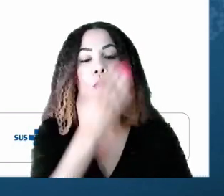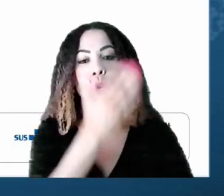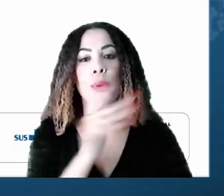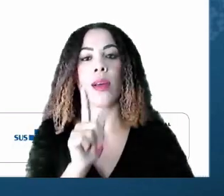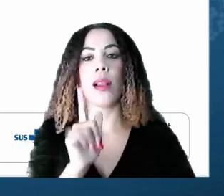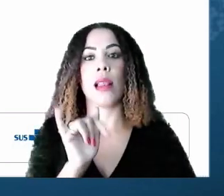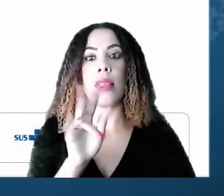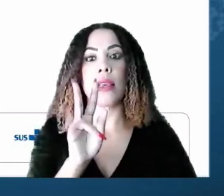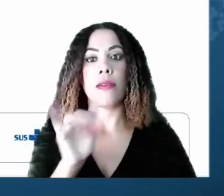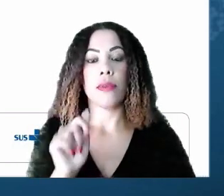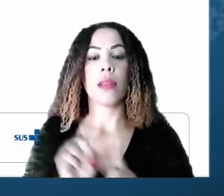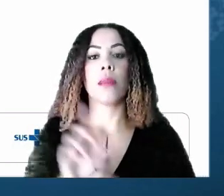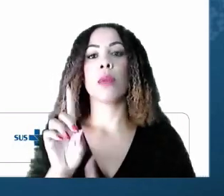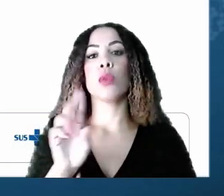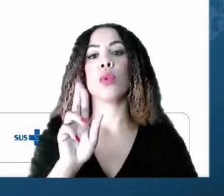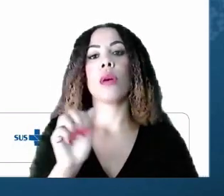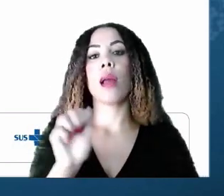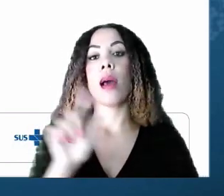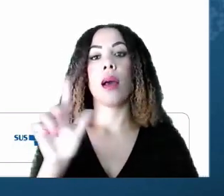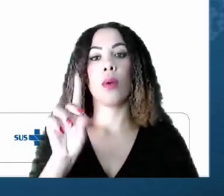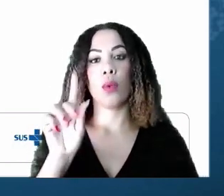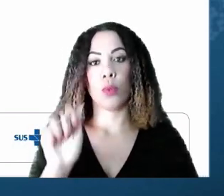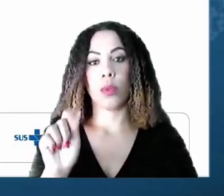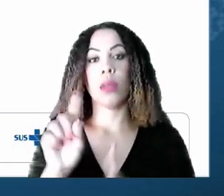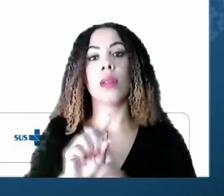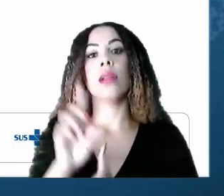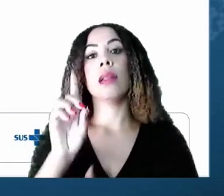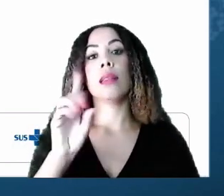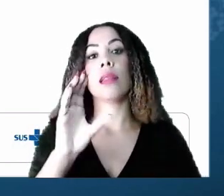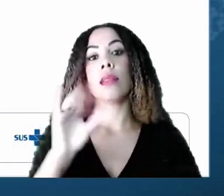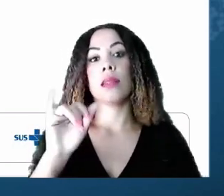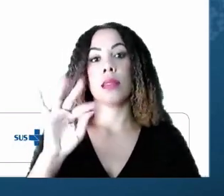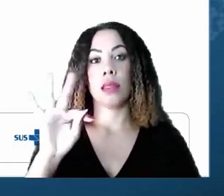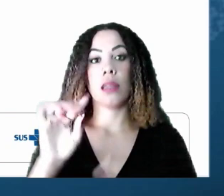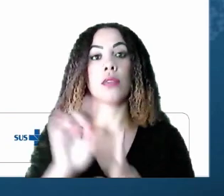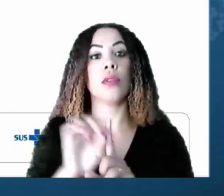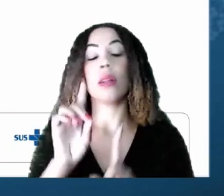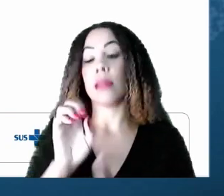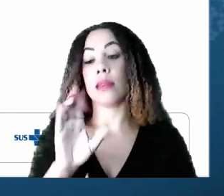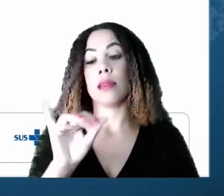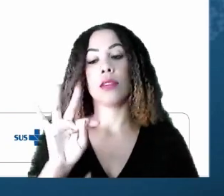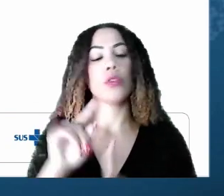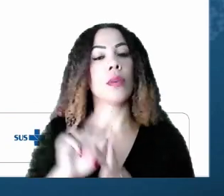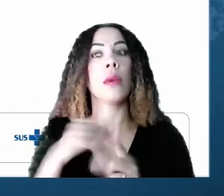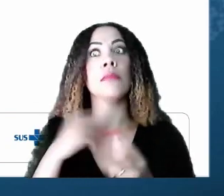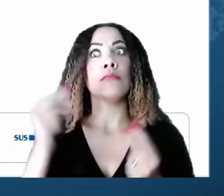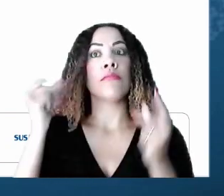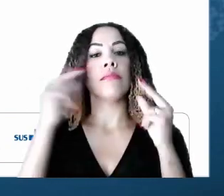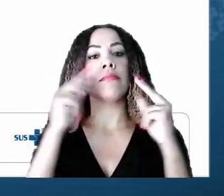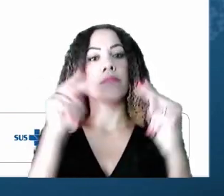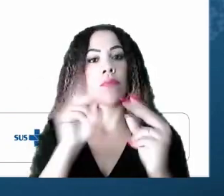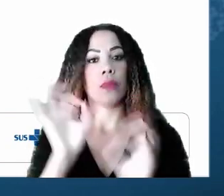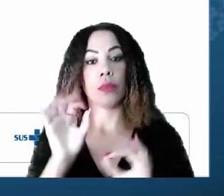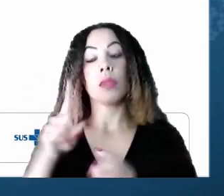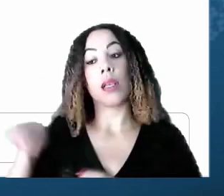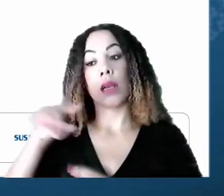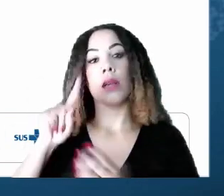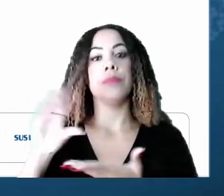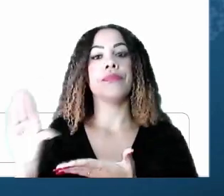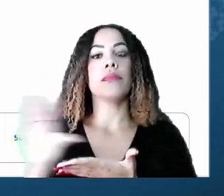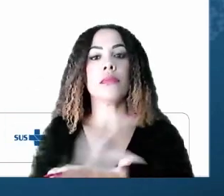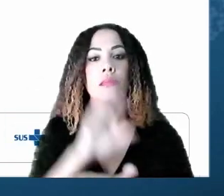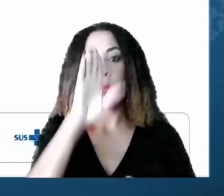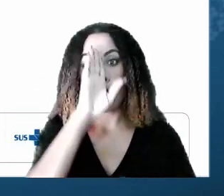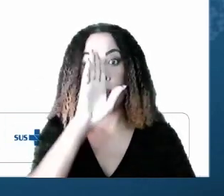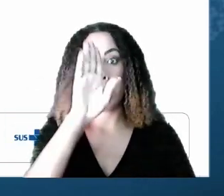Alda, pode falar que a gente... O próprio DECIT, né, que faz tempo que eu não vejo o pessoal, são os financiadores majoritários do método Wolbach,